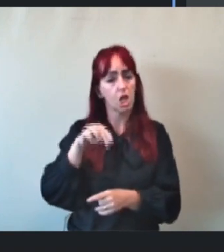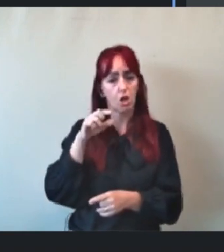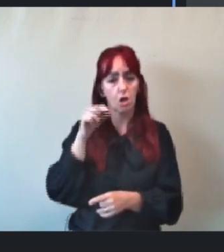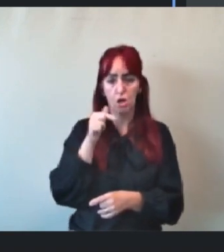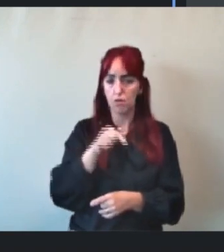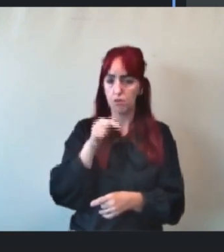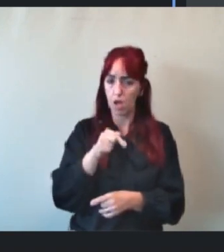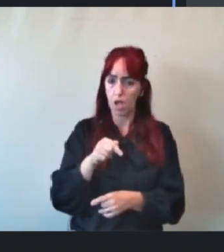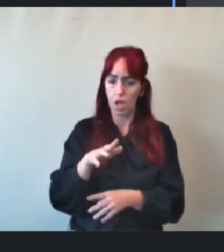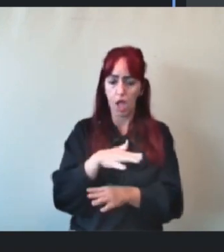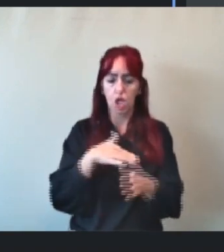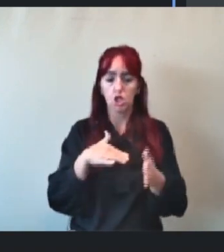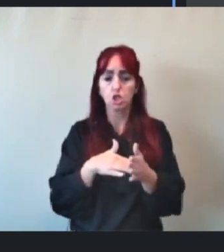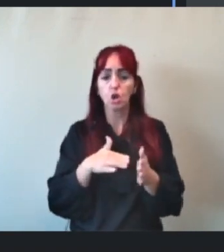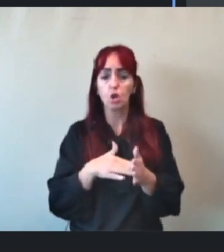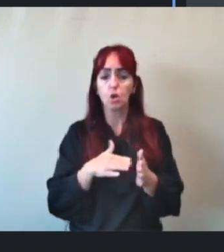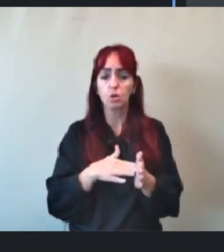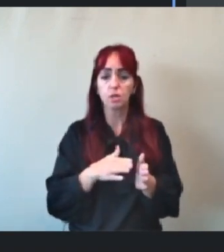vias, elas